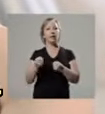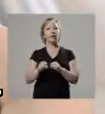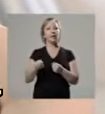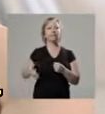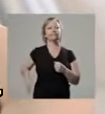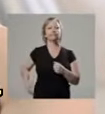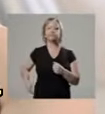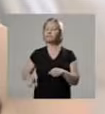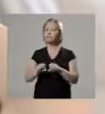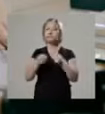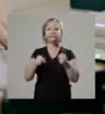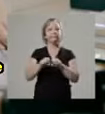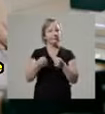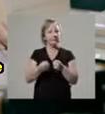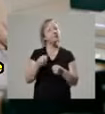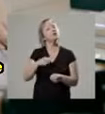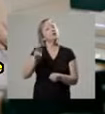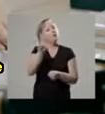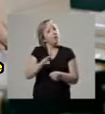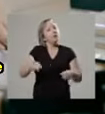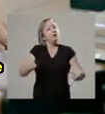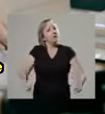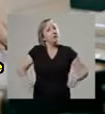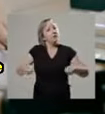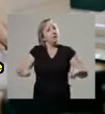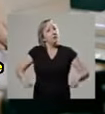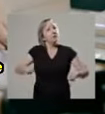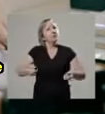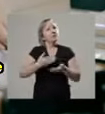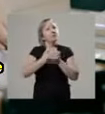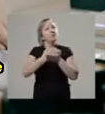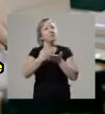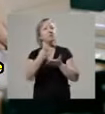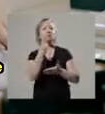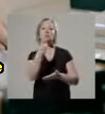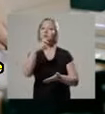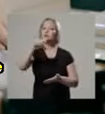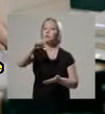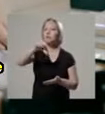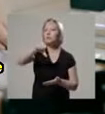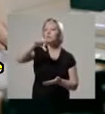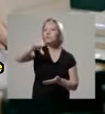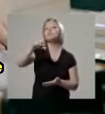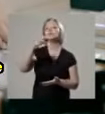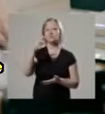fêmur, né? Então, eu uso a cadeira de rodas desde